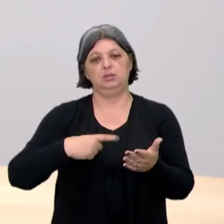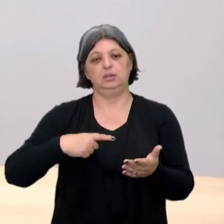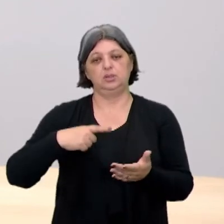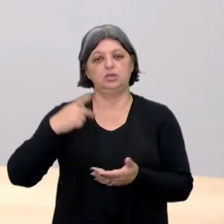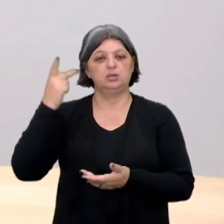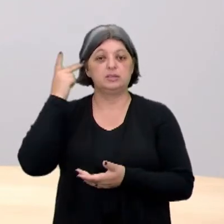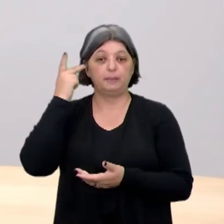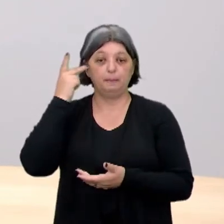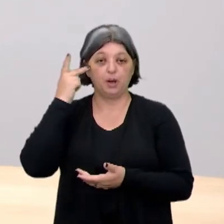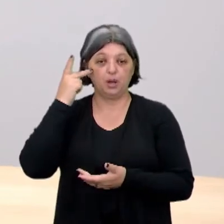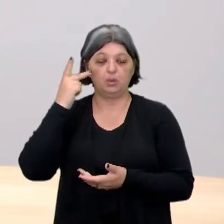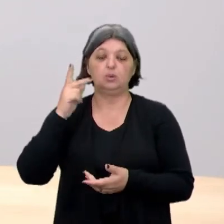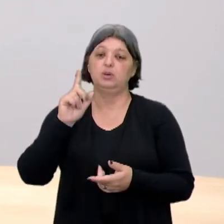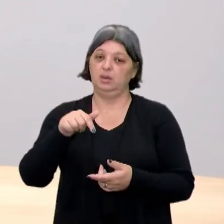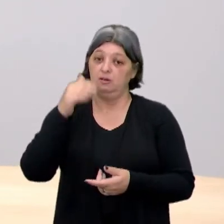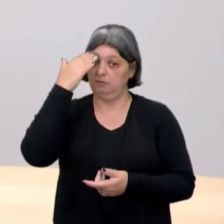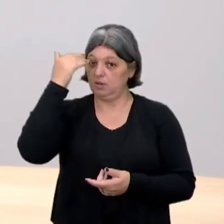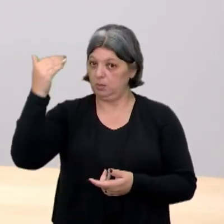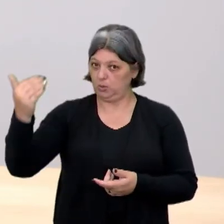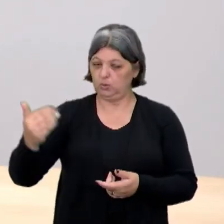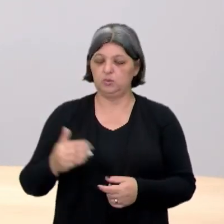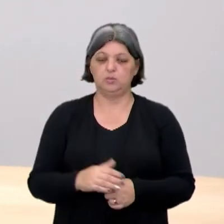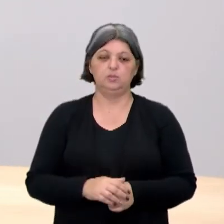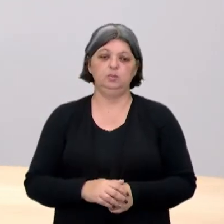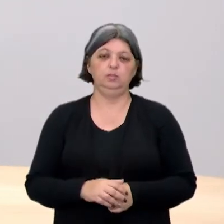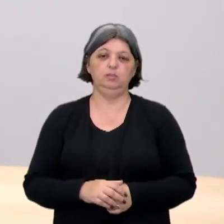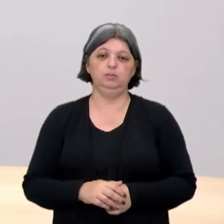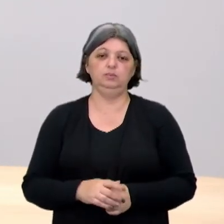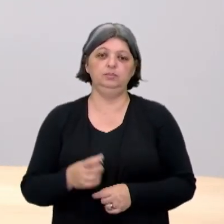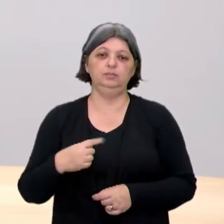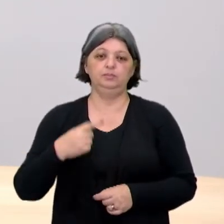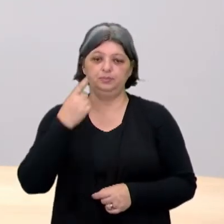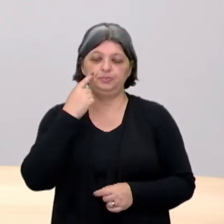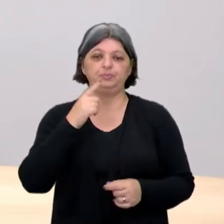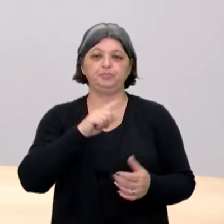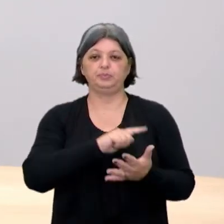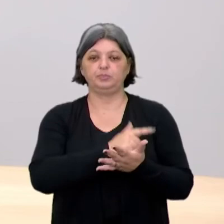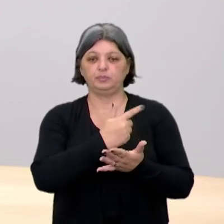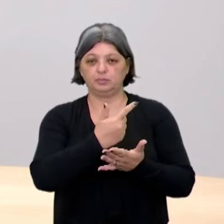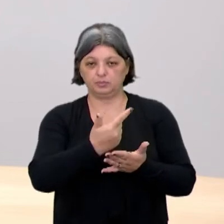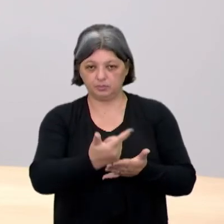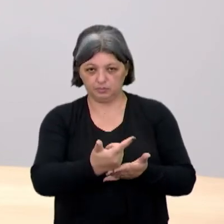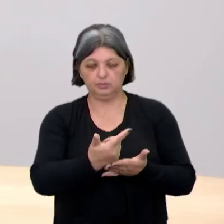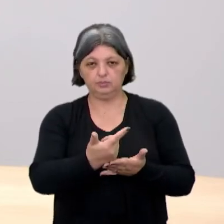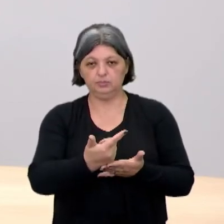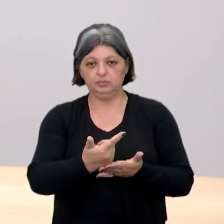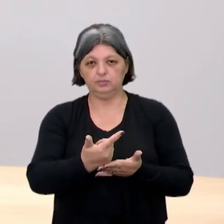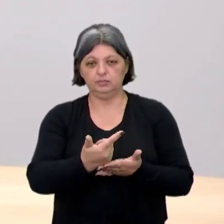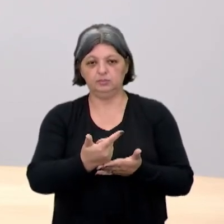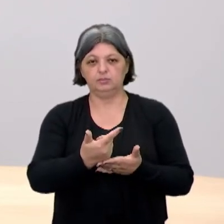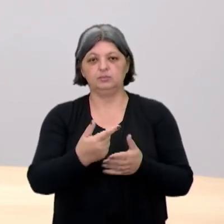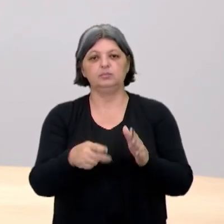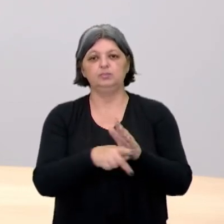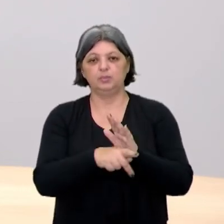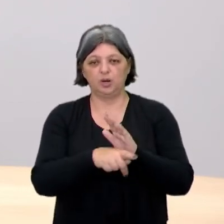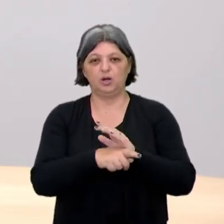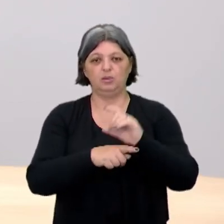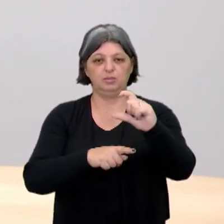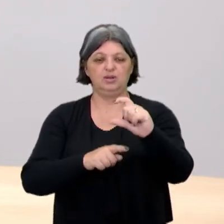muito forte. E eu vejo que a Folha tem trabalhado muito com essa questão da charge,